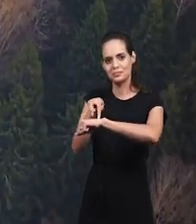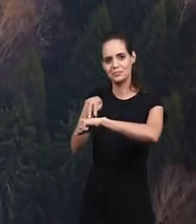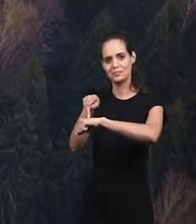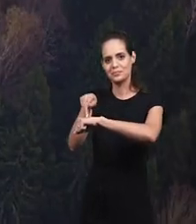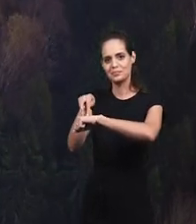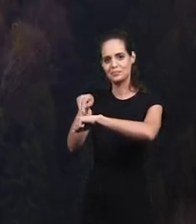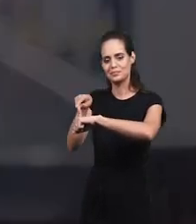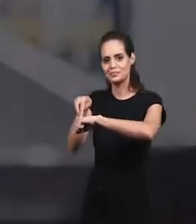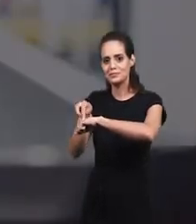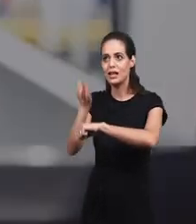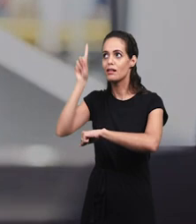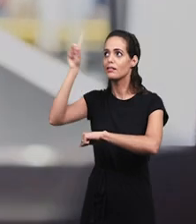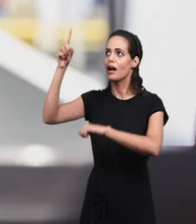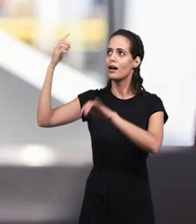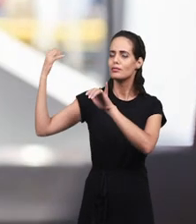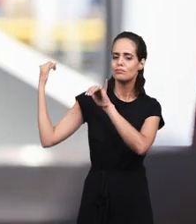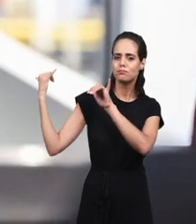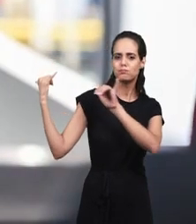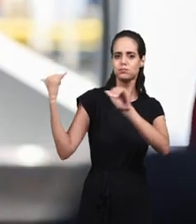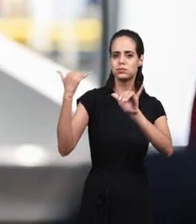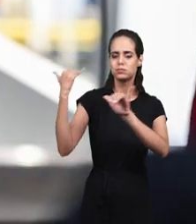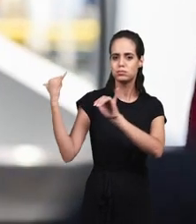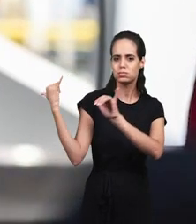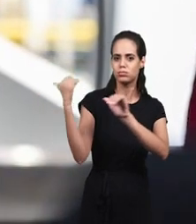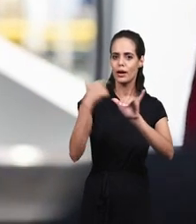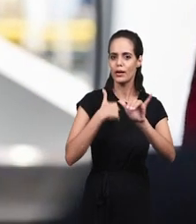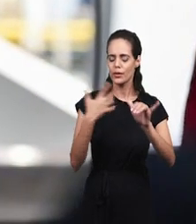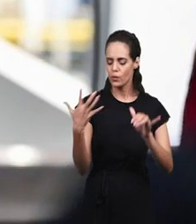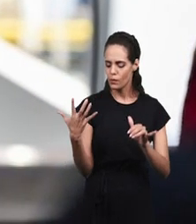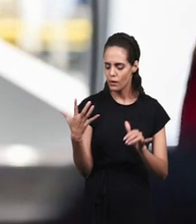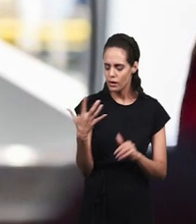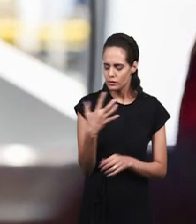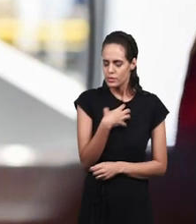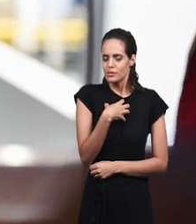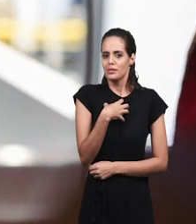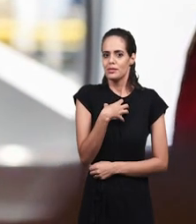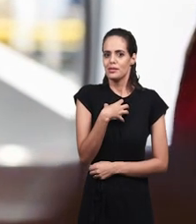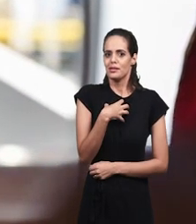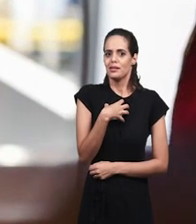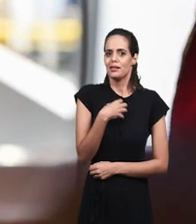andarei, no toque da trombeta